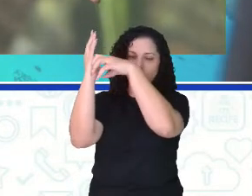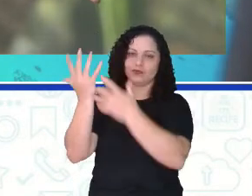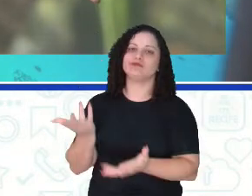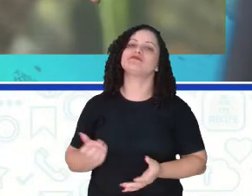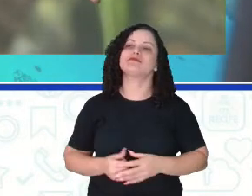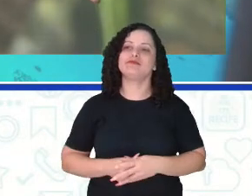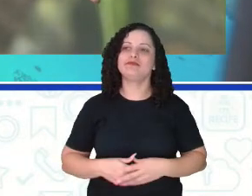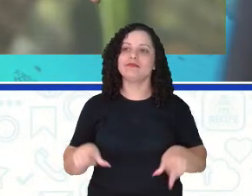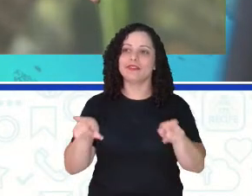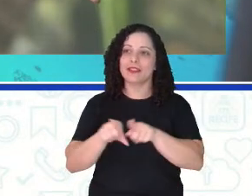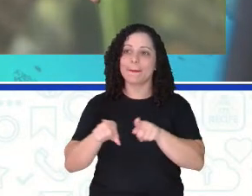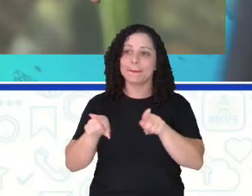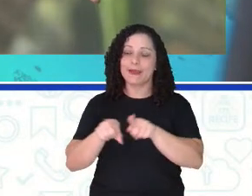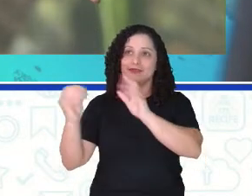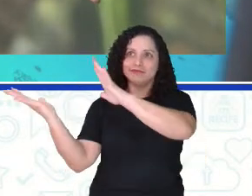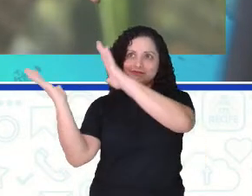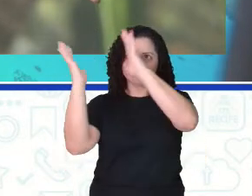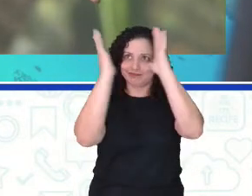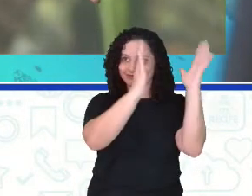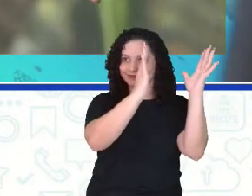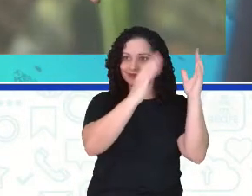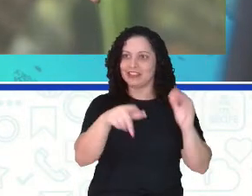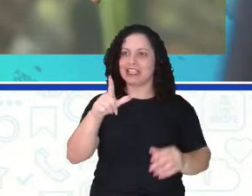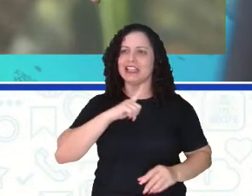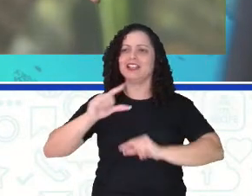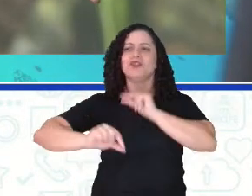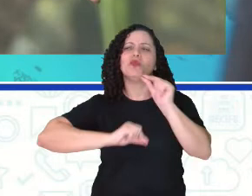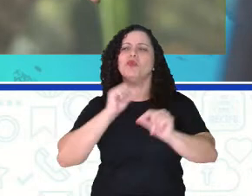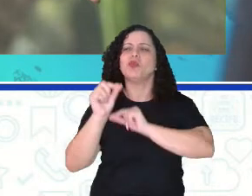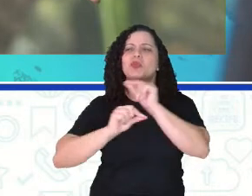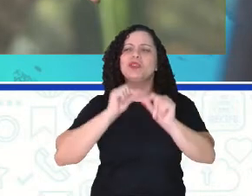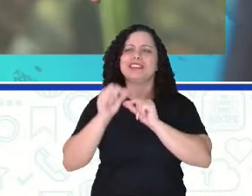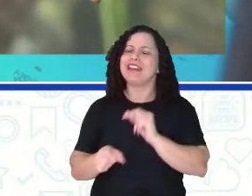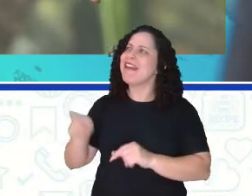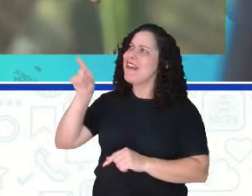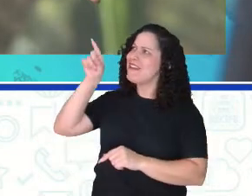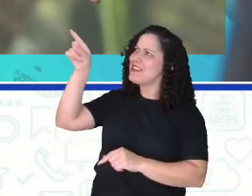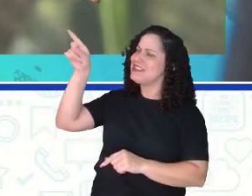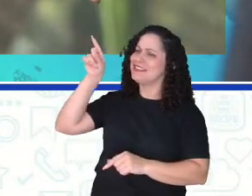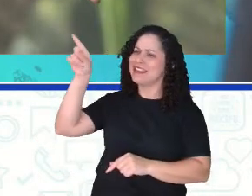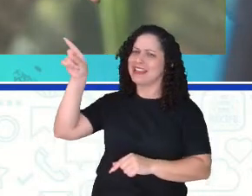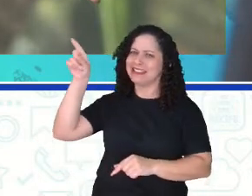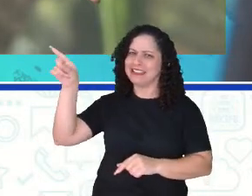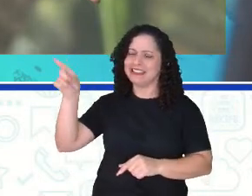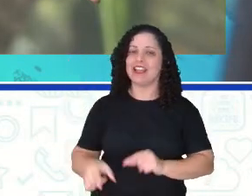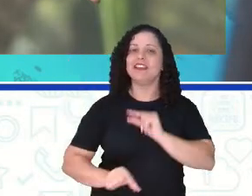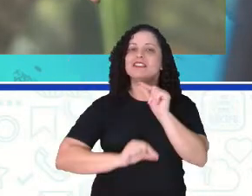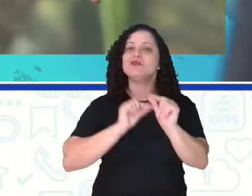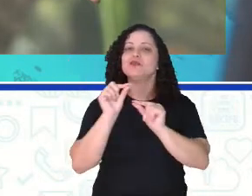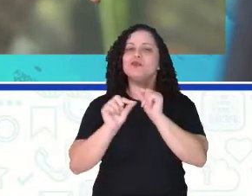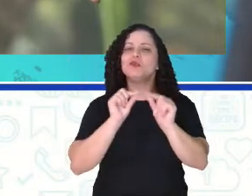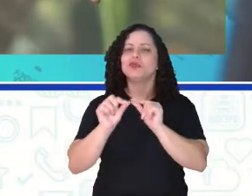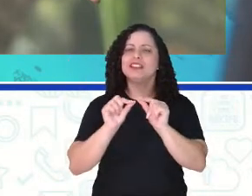alimento. No lado direito, nós temos essa criaturinha aí que é muito interessante. São os